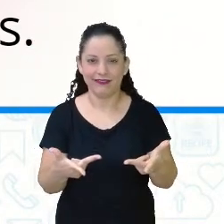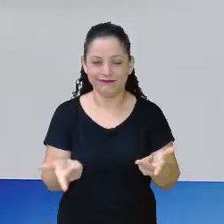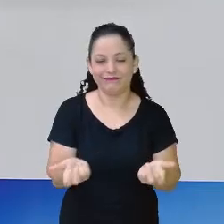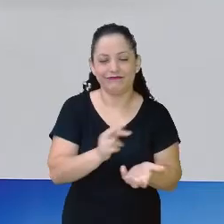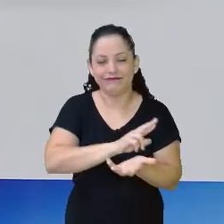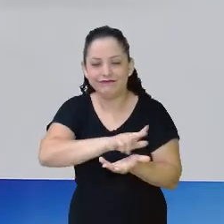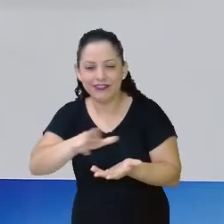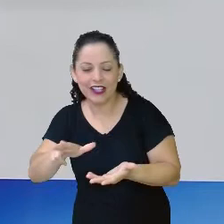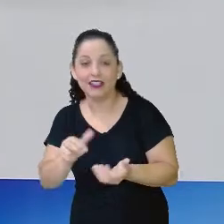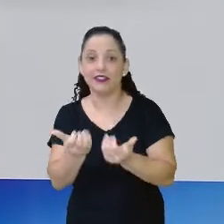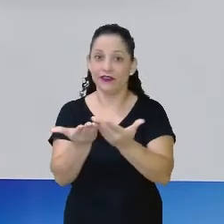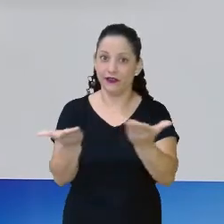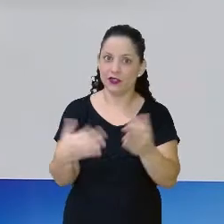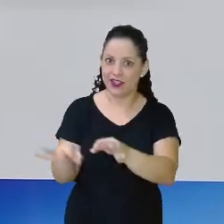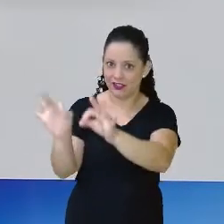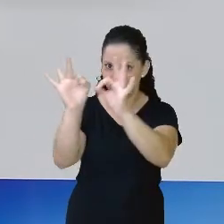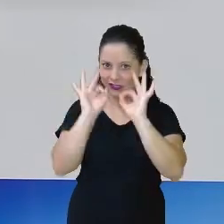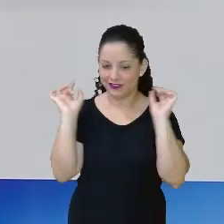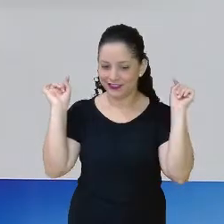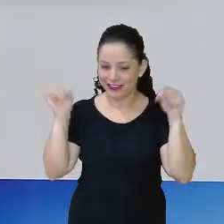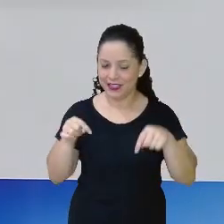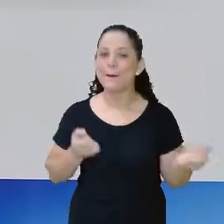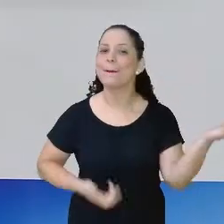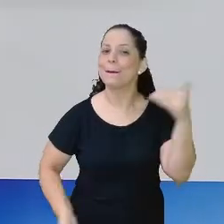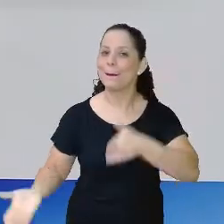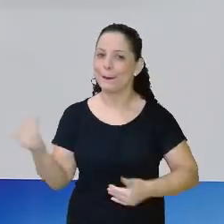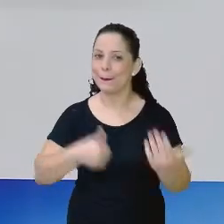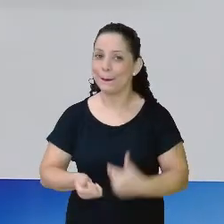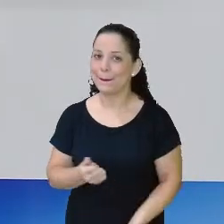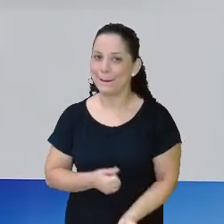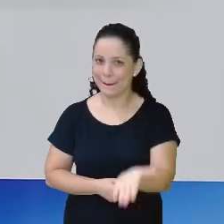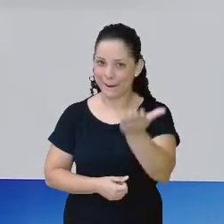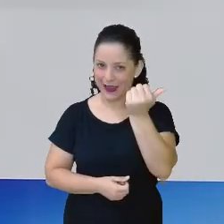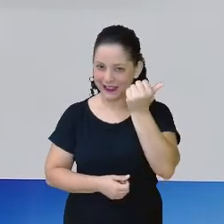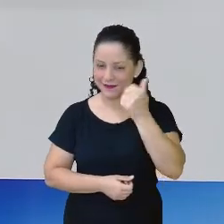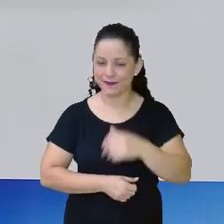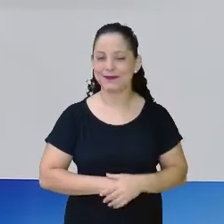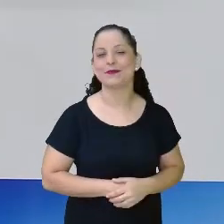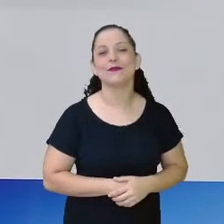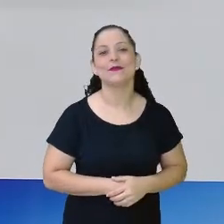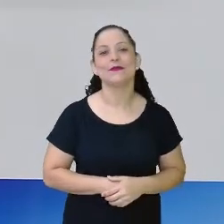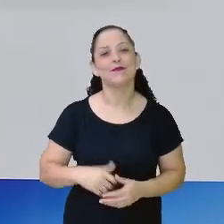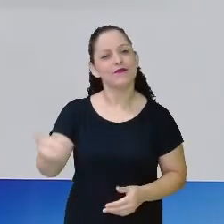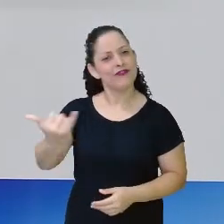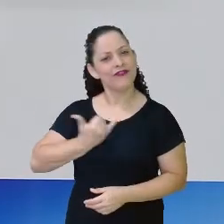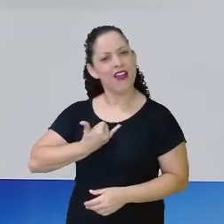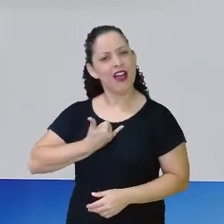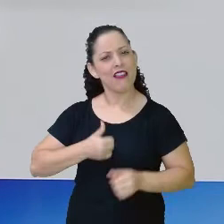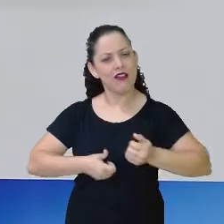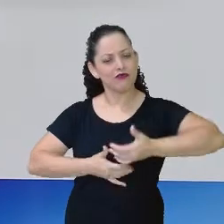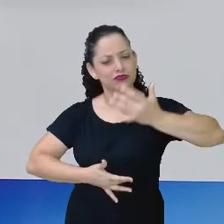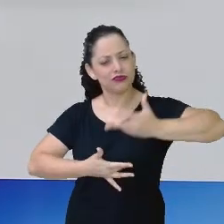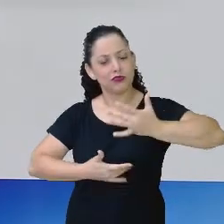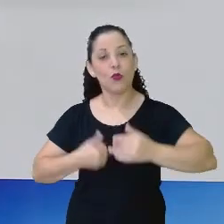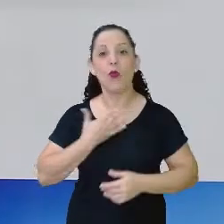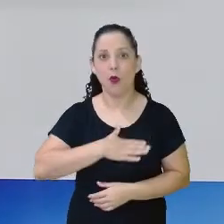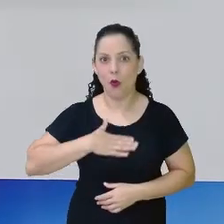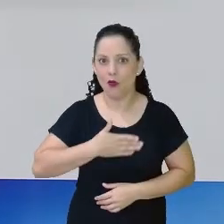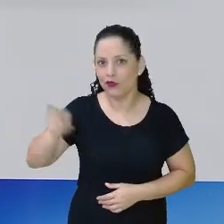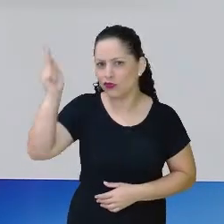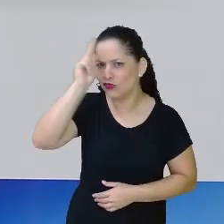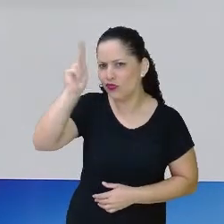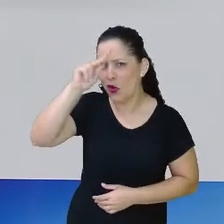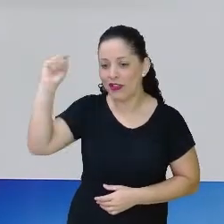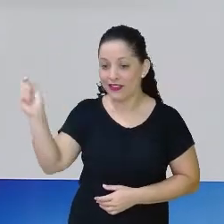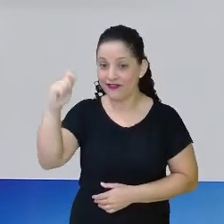acompanhando a gente, eu não quero você caladinho não, participa. Diz para mim se você gosta de conto de fadas, se tem um conto